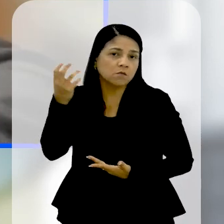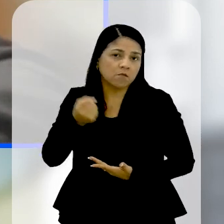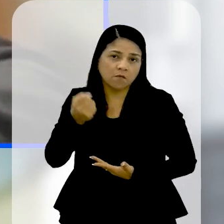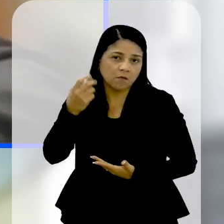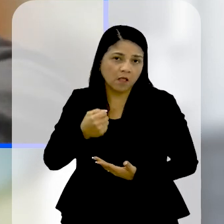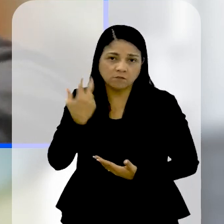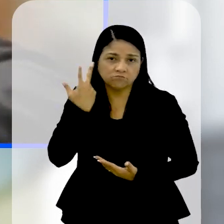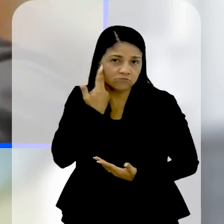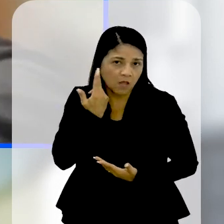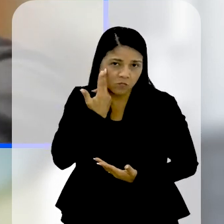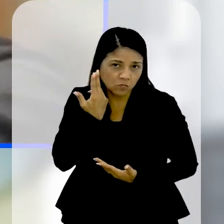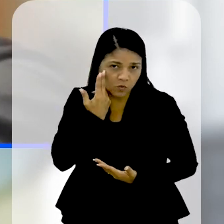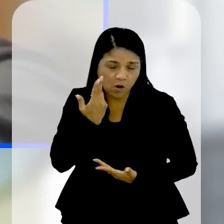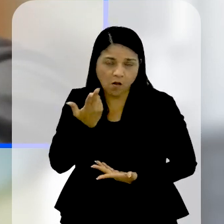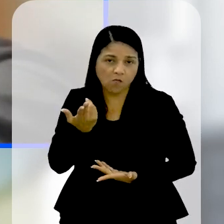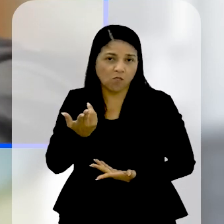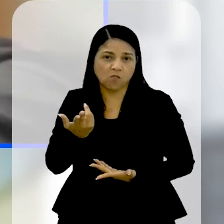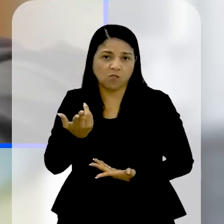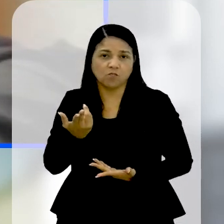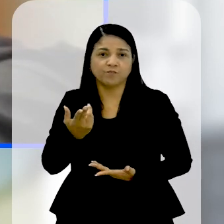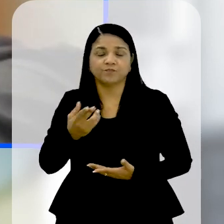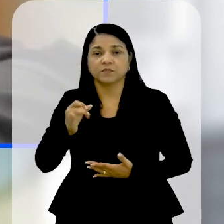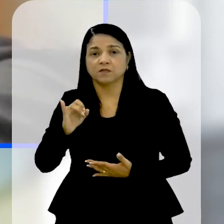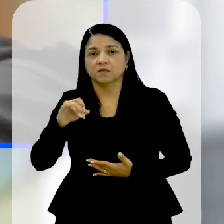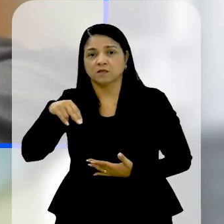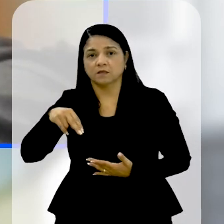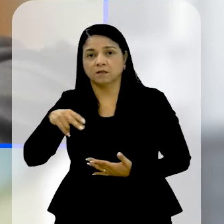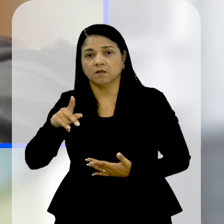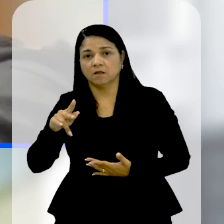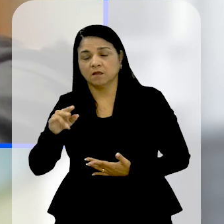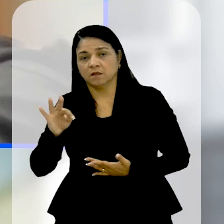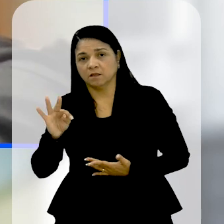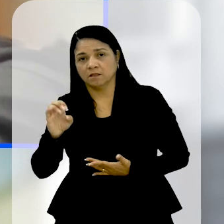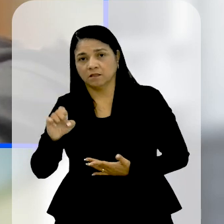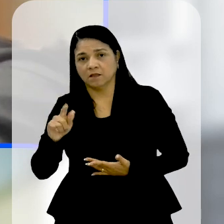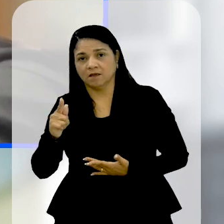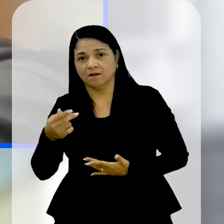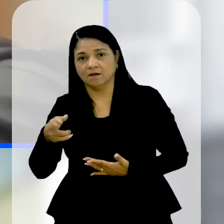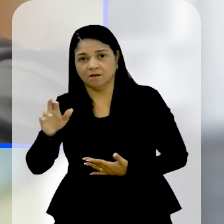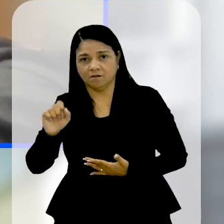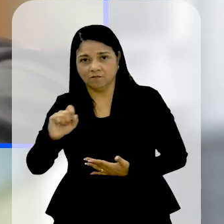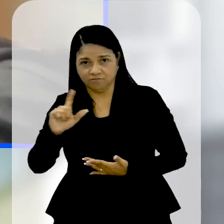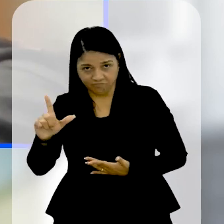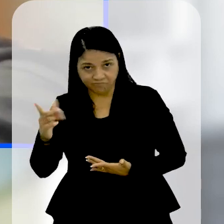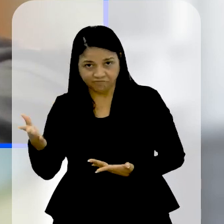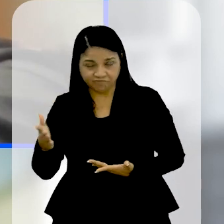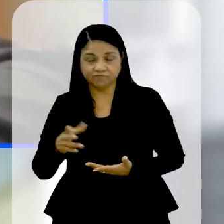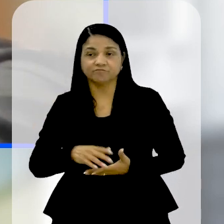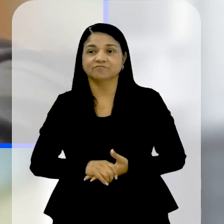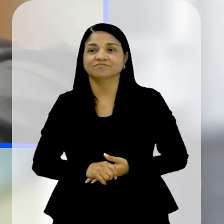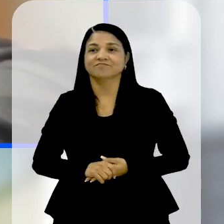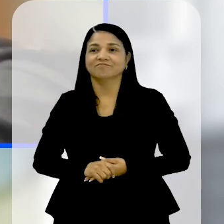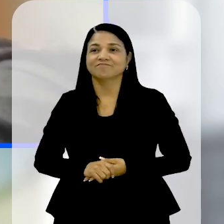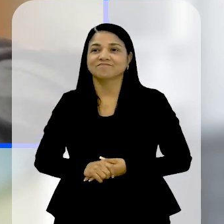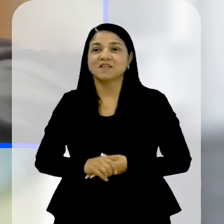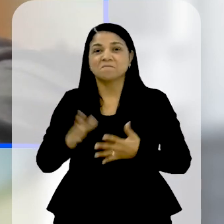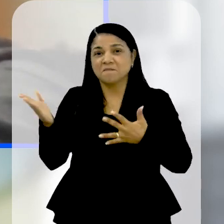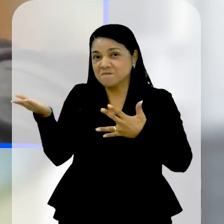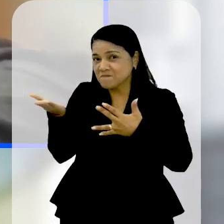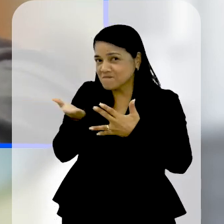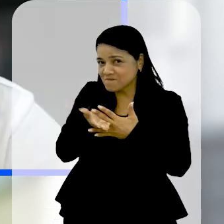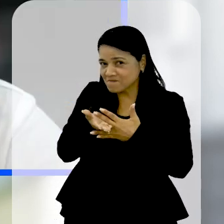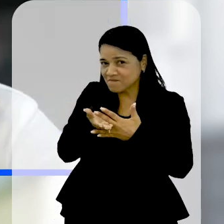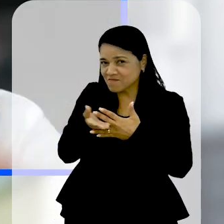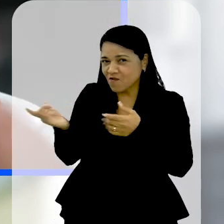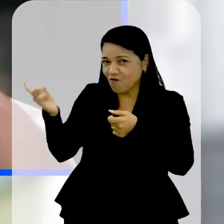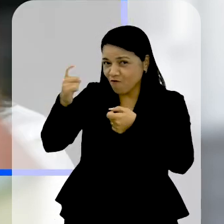usar já leite em pó, leite de vaca, né, sem grandes malefícios. Gente, a gente